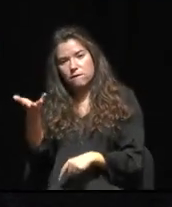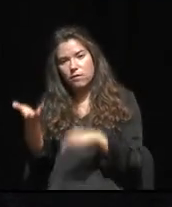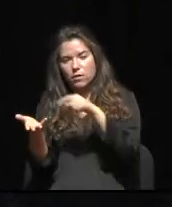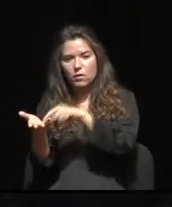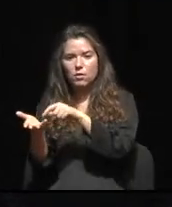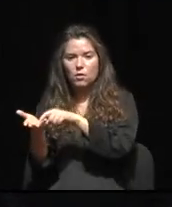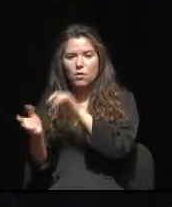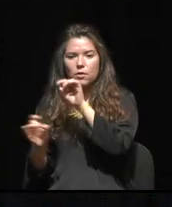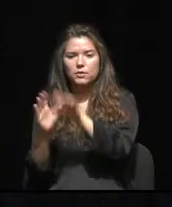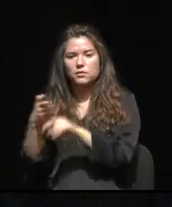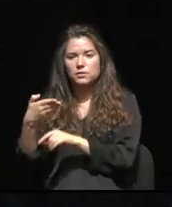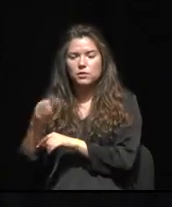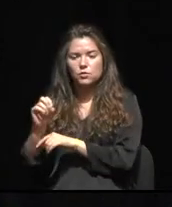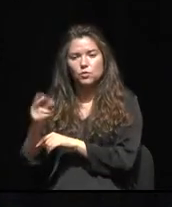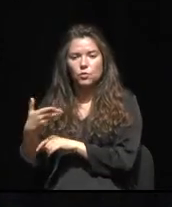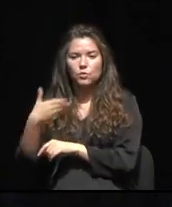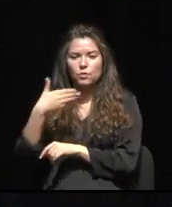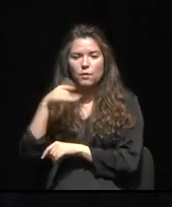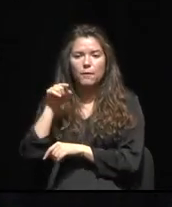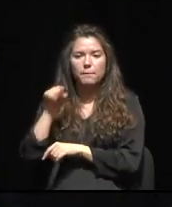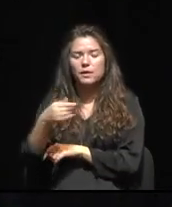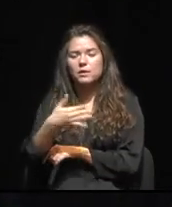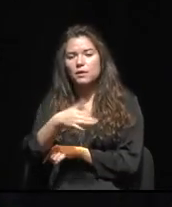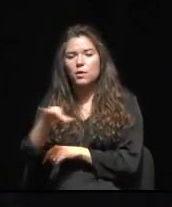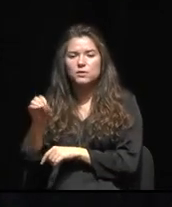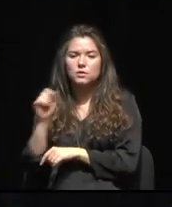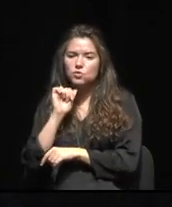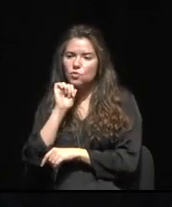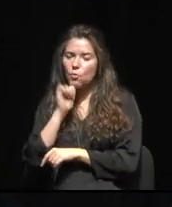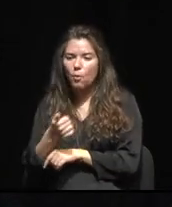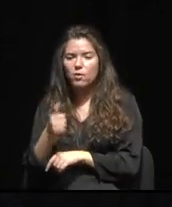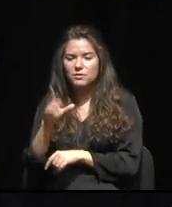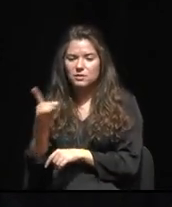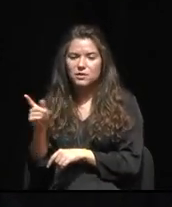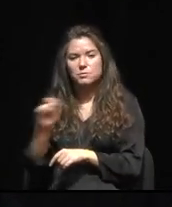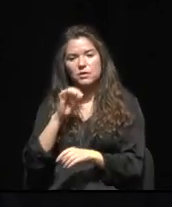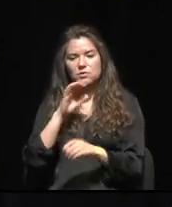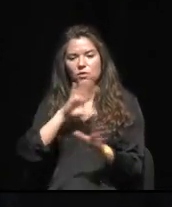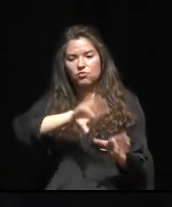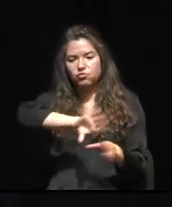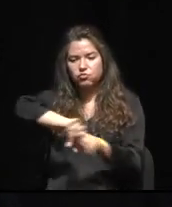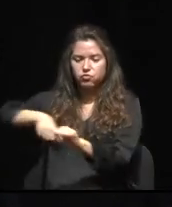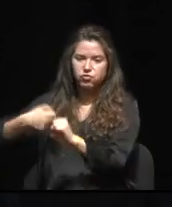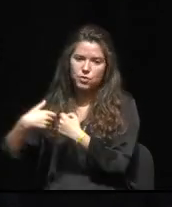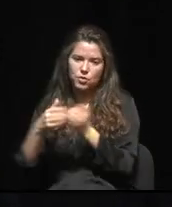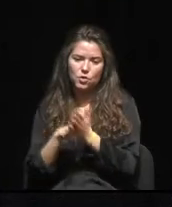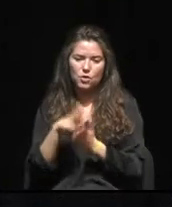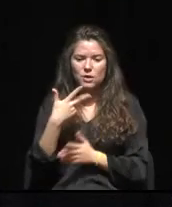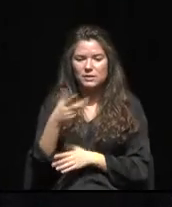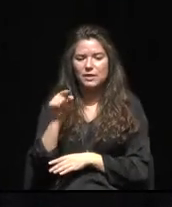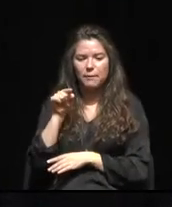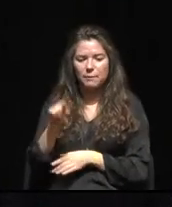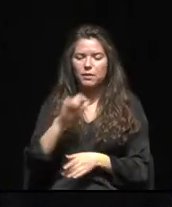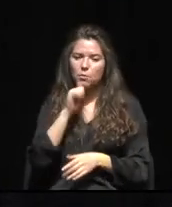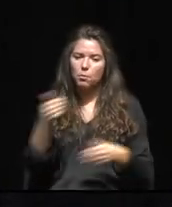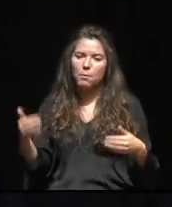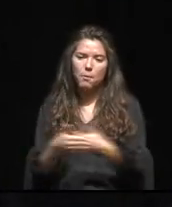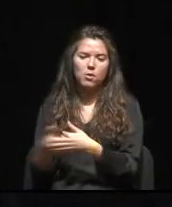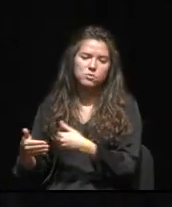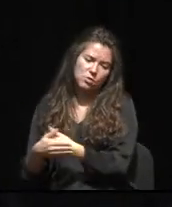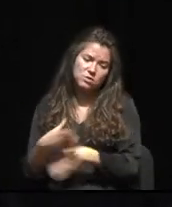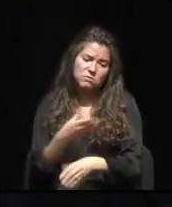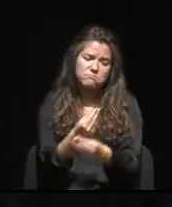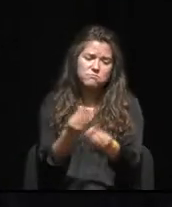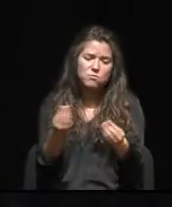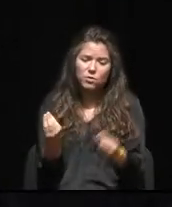os acontecimentos de 7 de outubro com 10000 mortos e seis meses de devastação com 100.000 mortos e muitos muitos